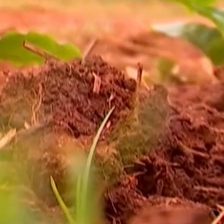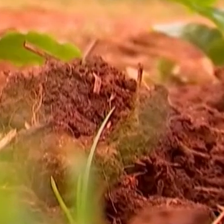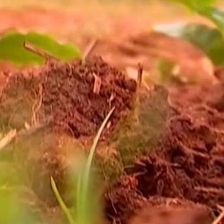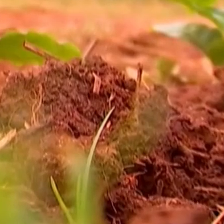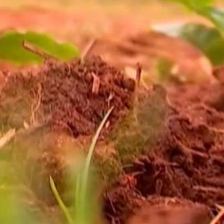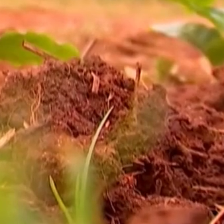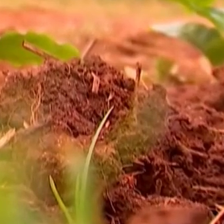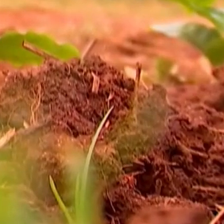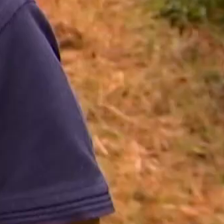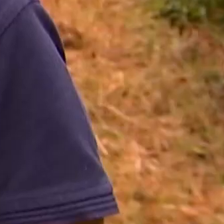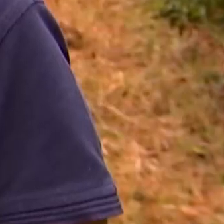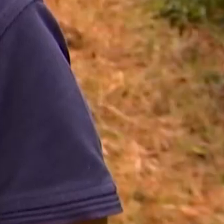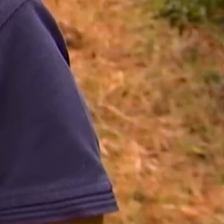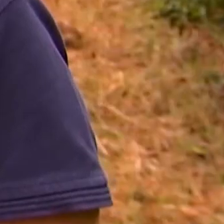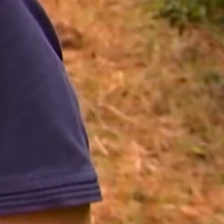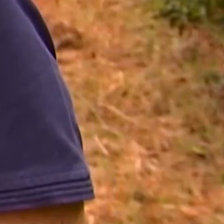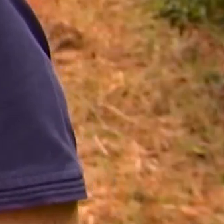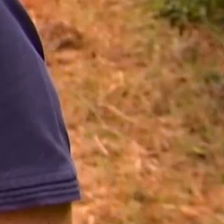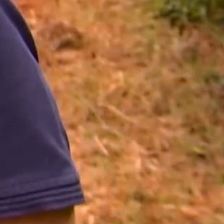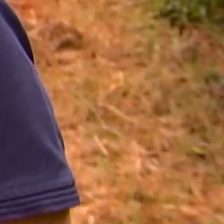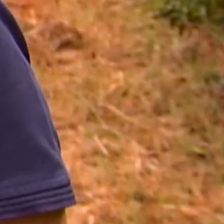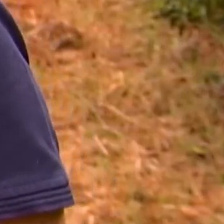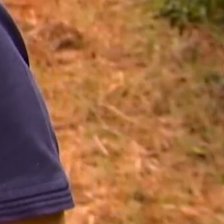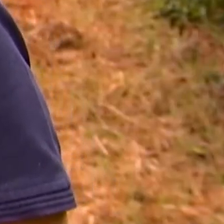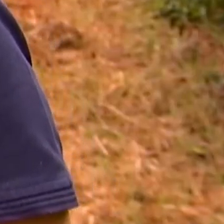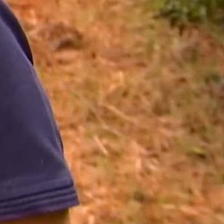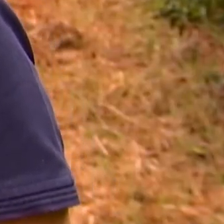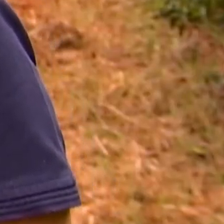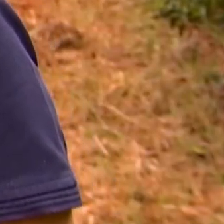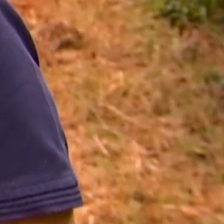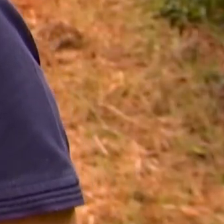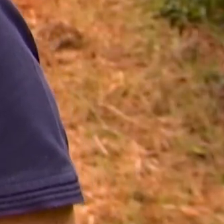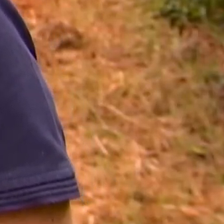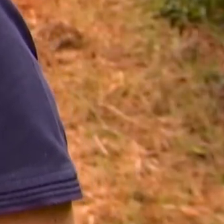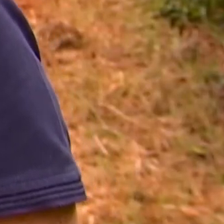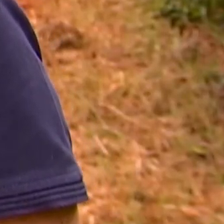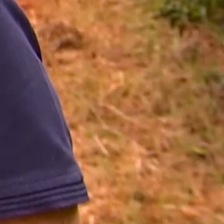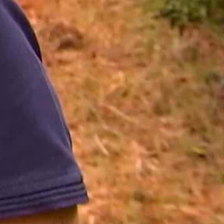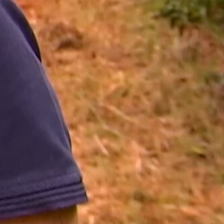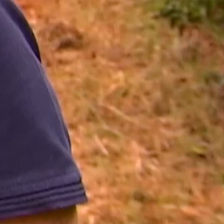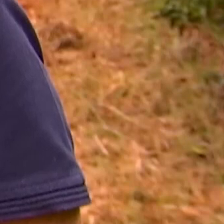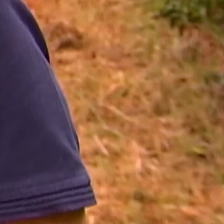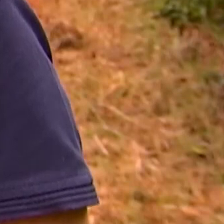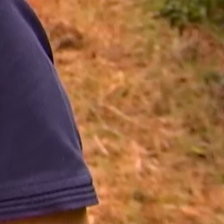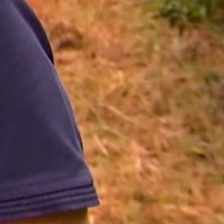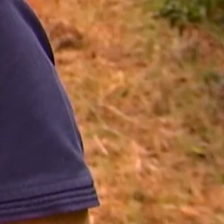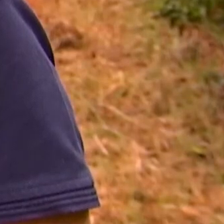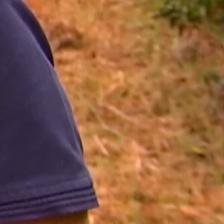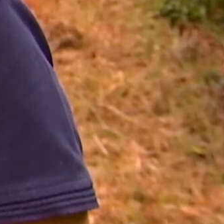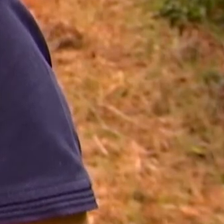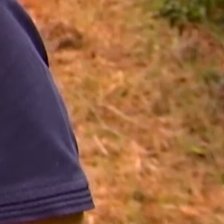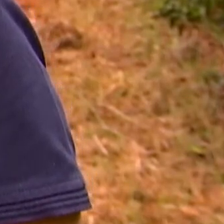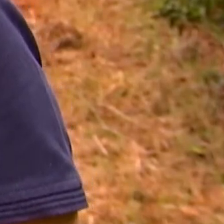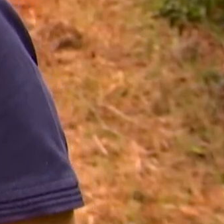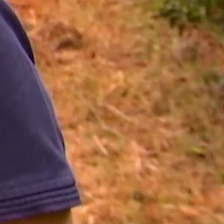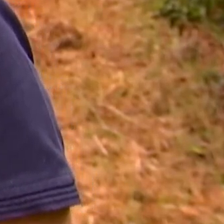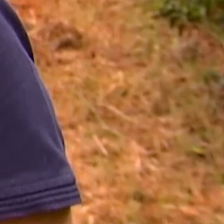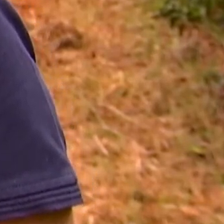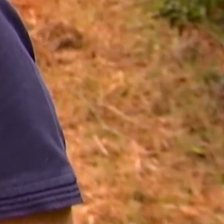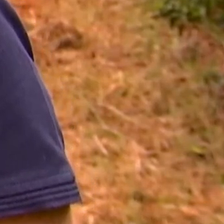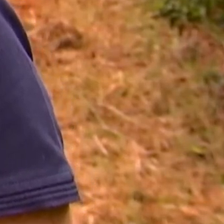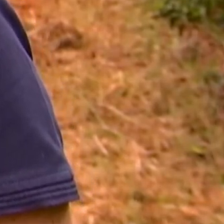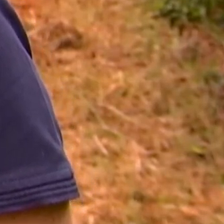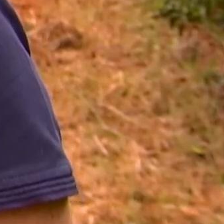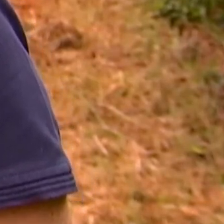da adaptação da planta. E hoje a gente fala bastante, né, de aquecimento global. Então, uma das linhas de